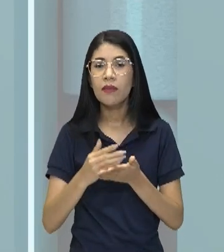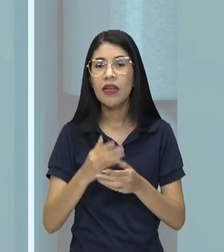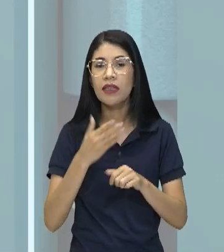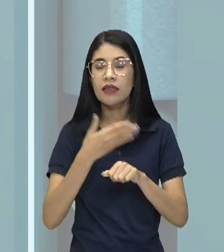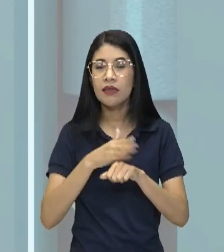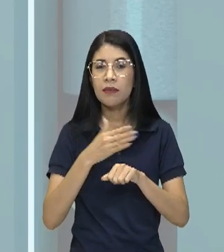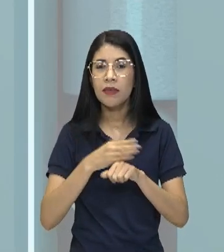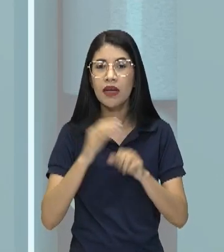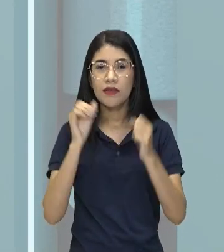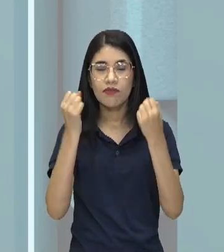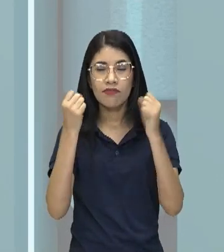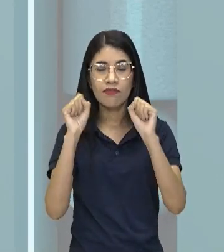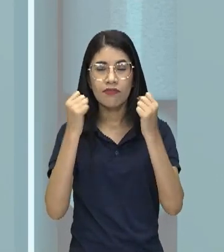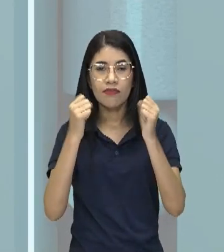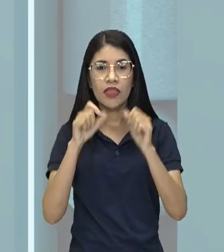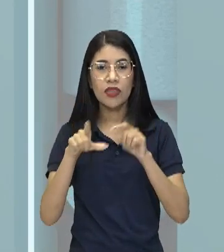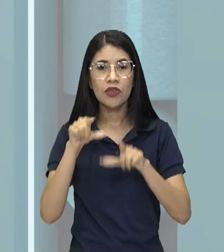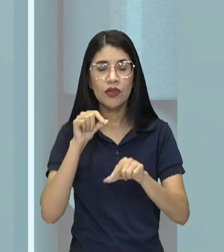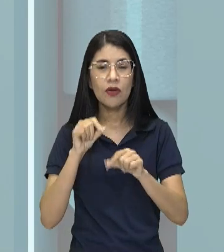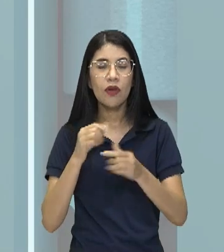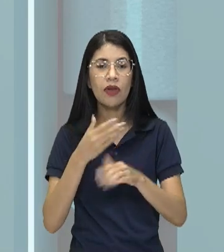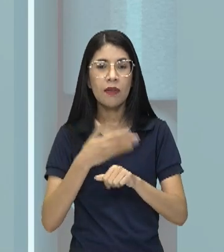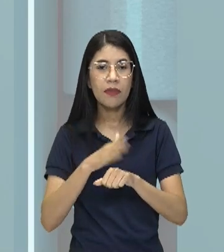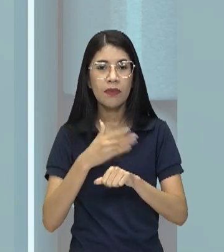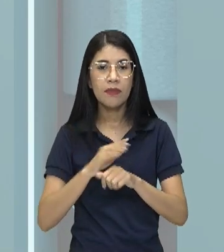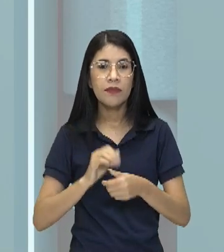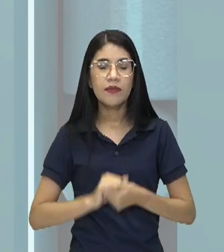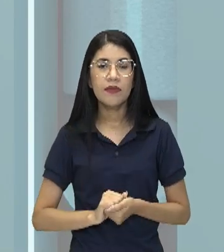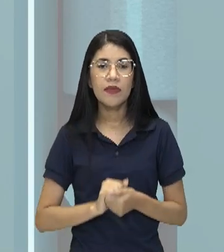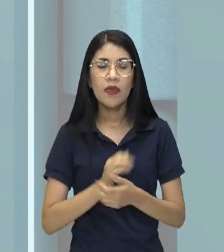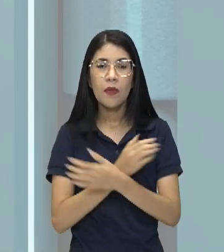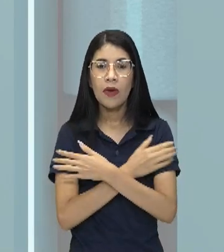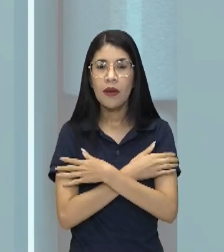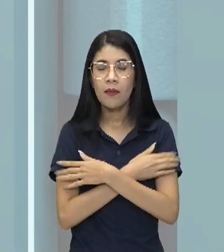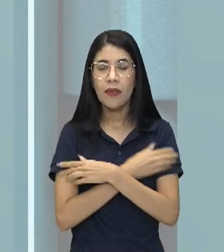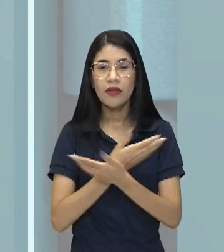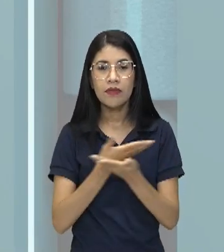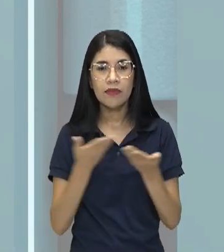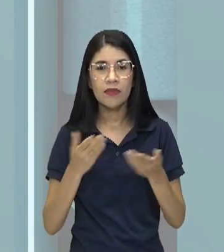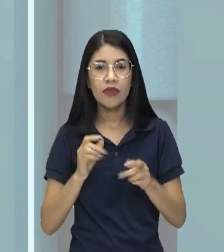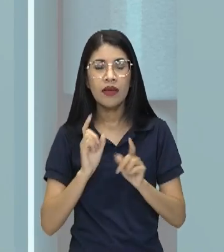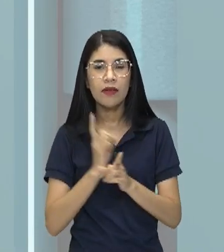sua prática, né? Escolham a sua modalidade e comecem a praticar. Eu deixo a todos um forte